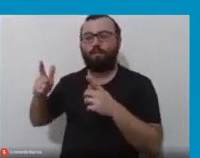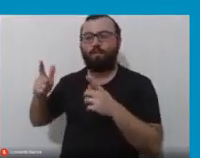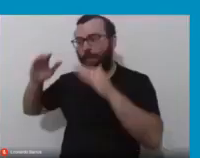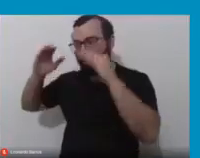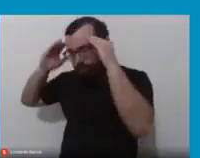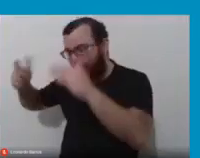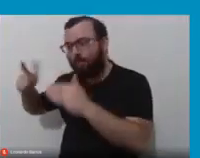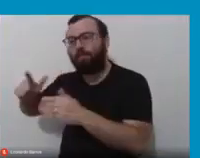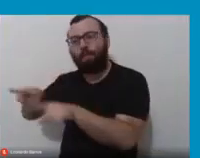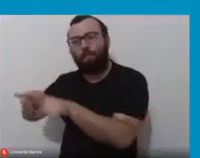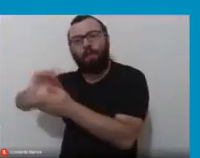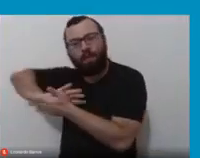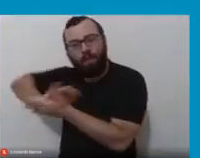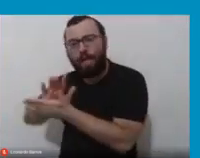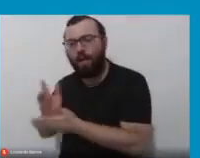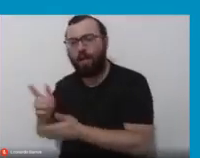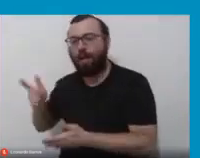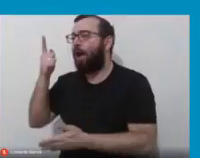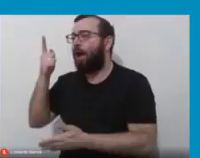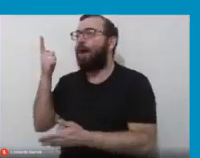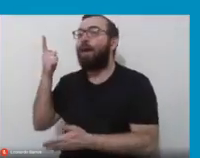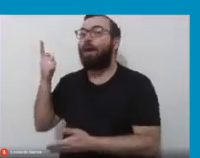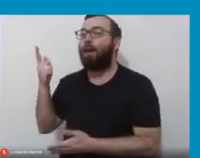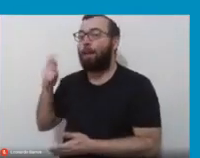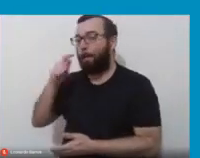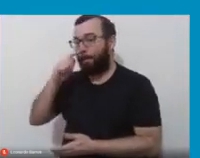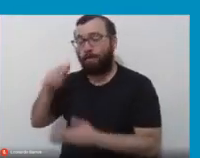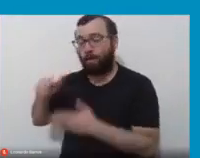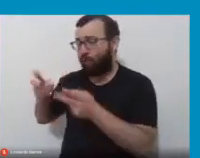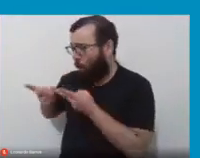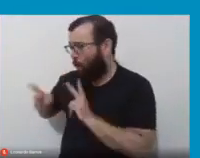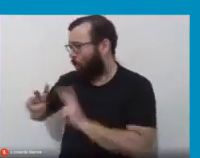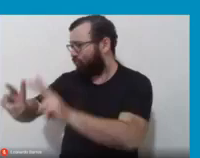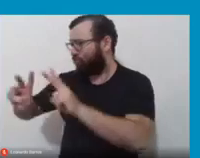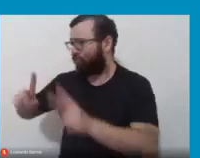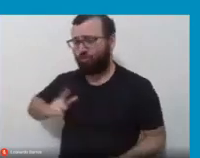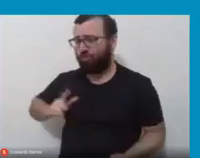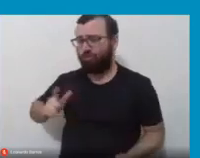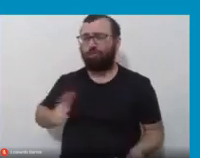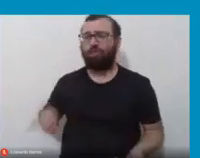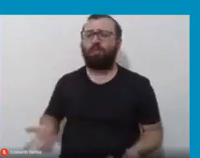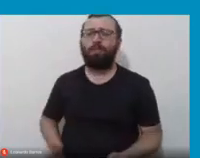desvantagens acumuladas ao longo da vida, né, continua existindo, né? Então,